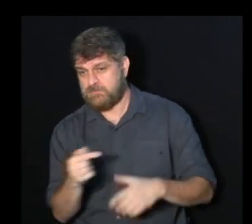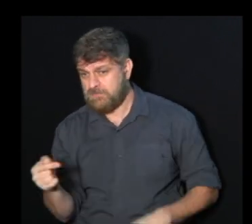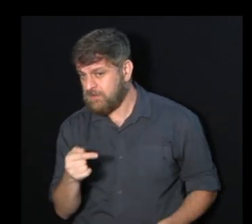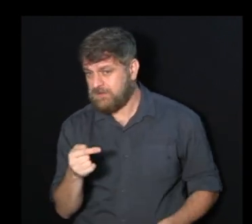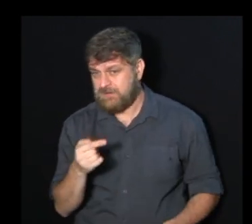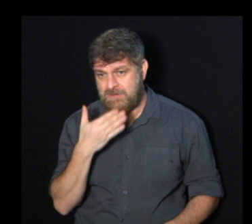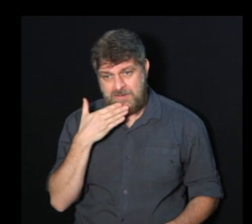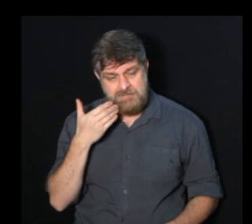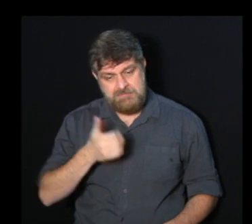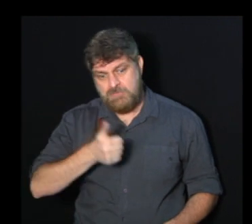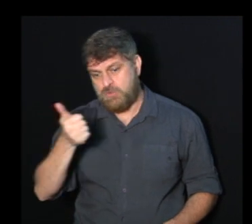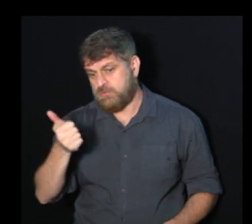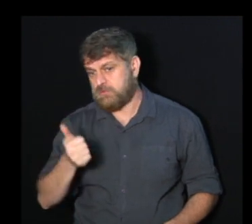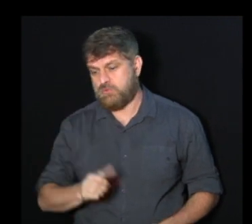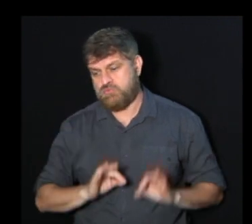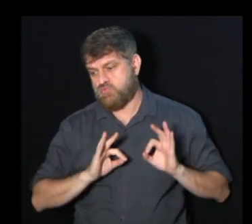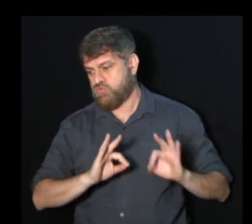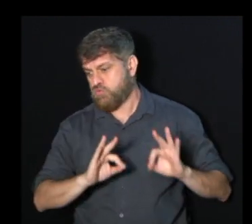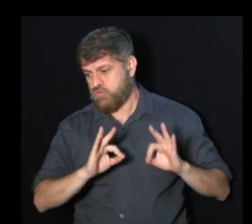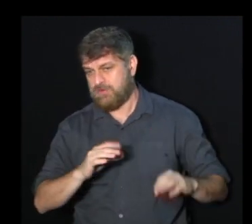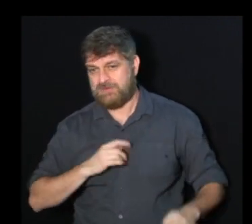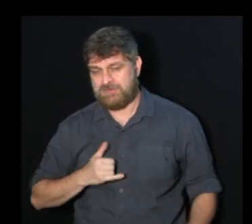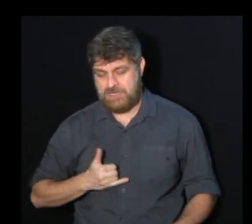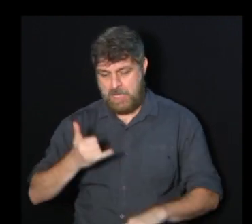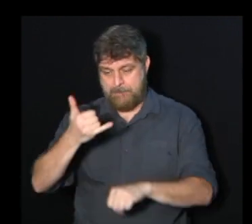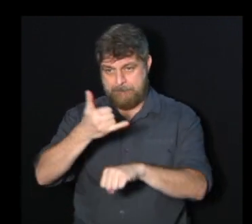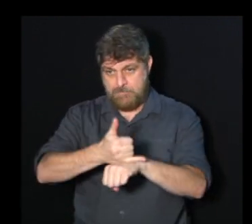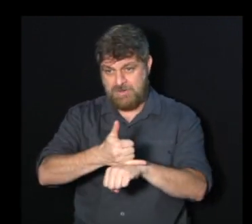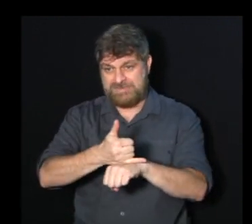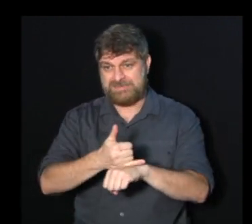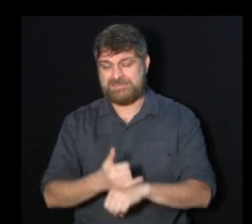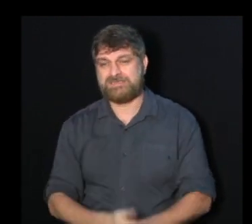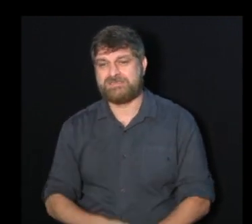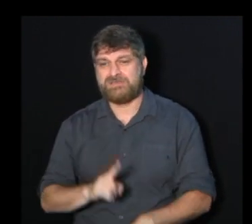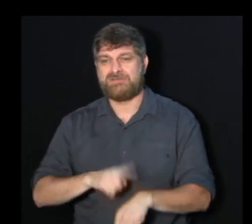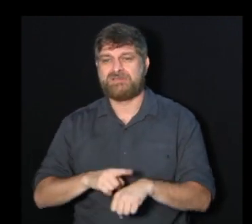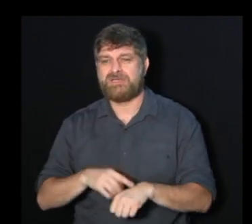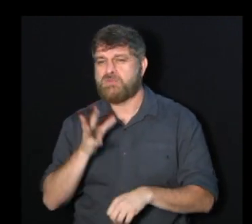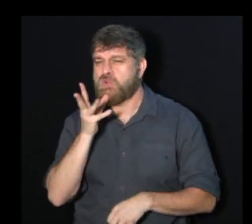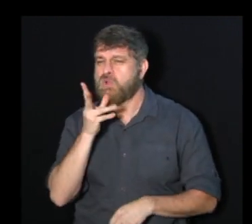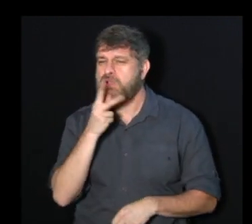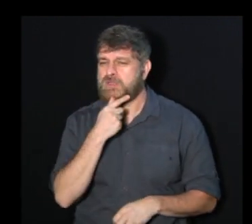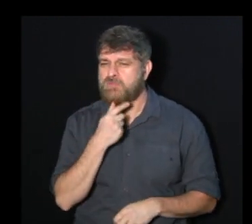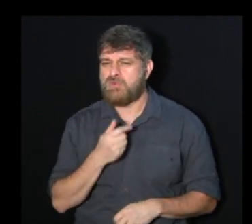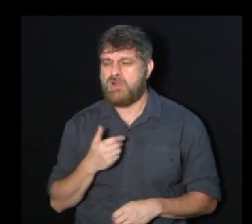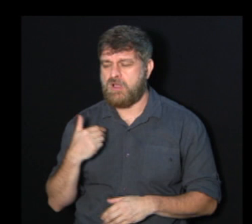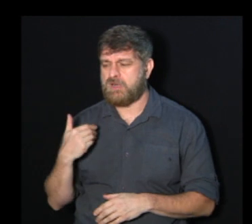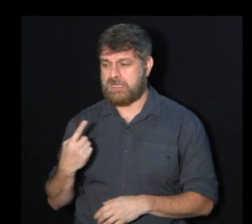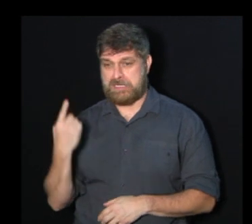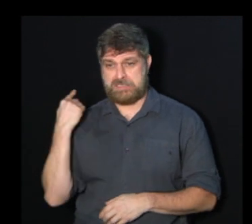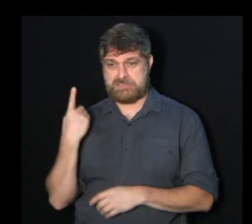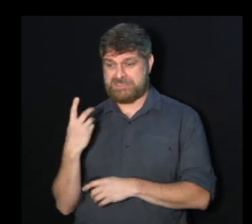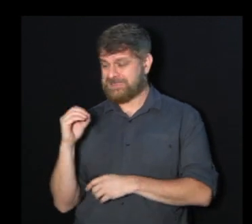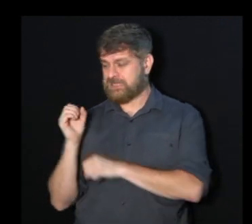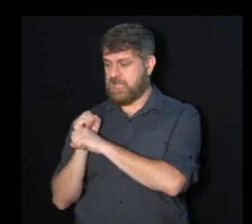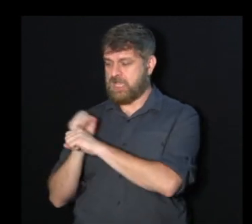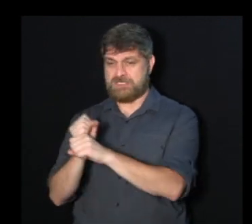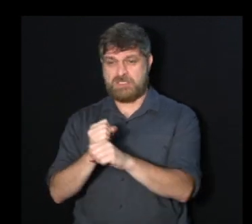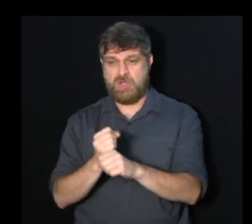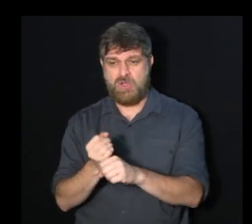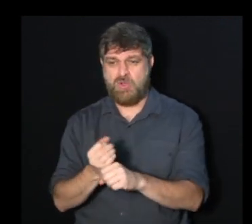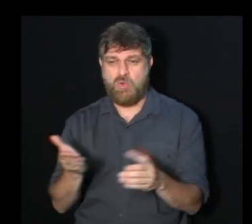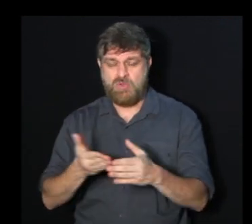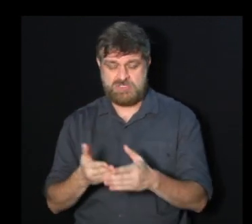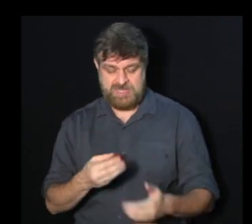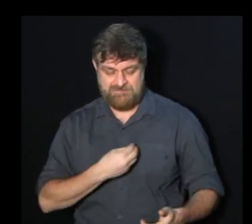evoluiu muito o tratamento e hoje as próteses estão durando bastante tempo. Uma prótese que durava, sei lá, 10, 12 anos, hoje está durando muito mais, dando